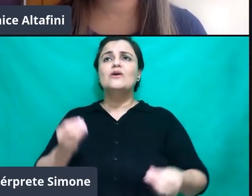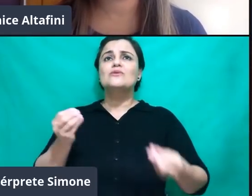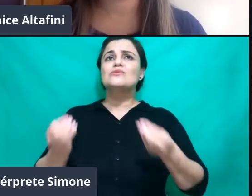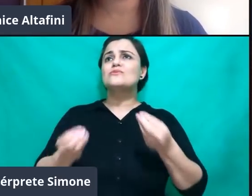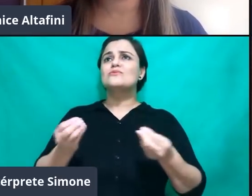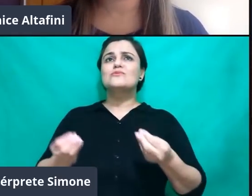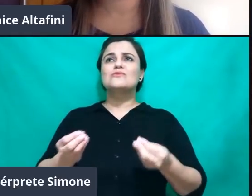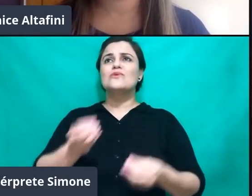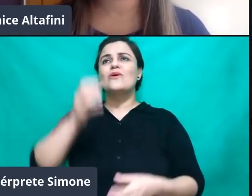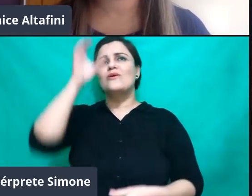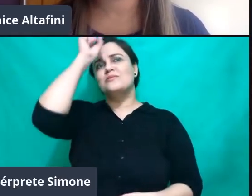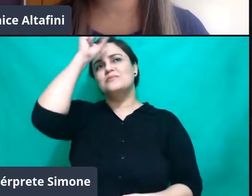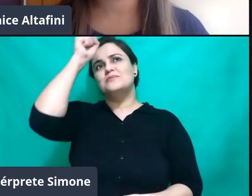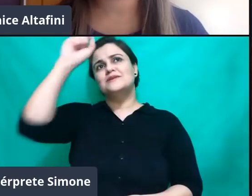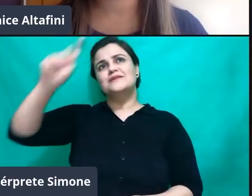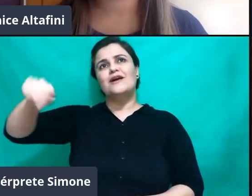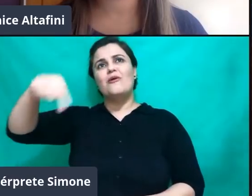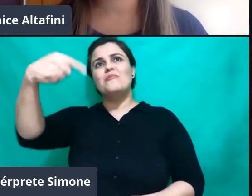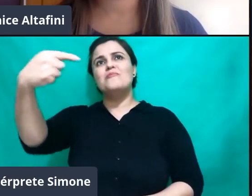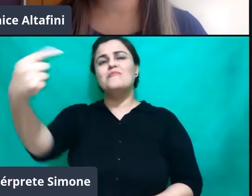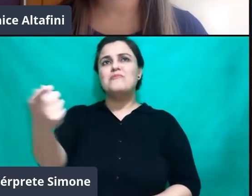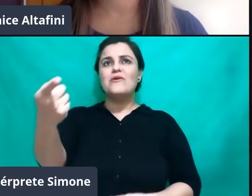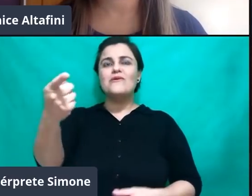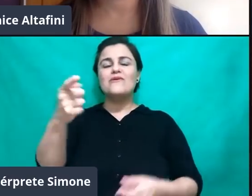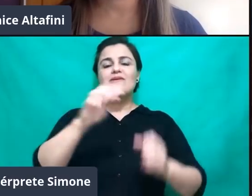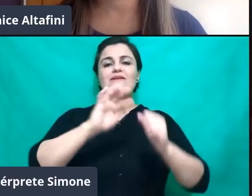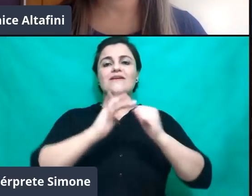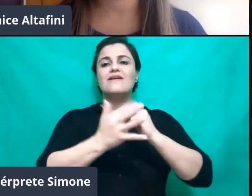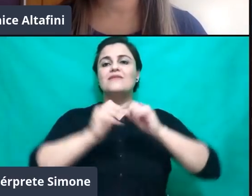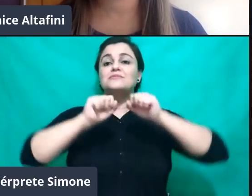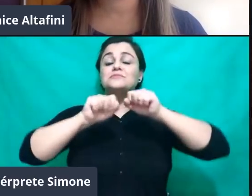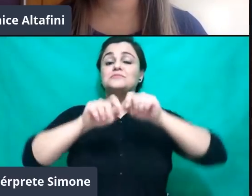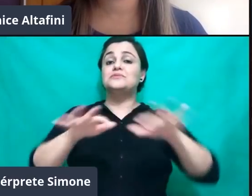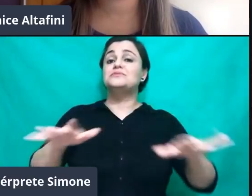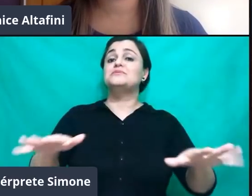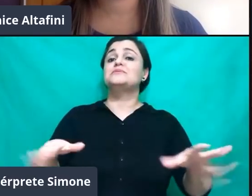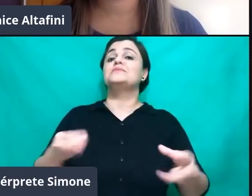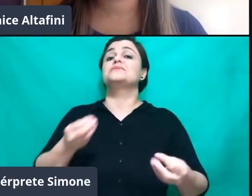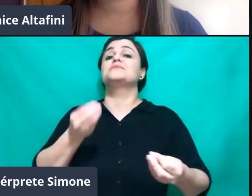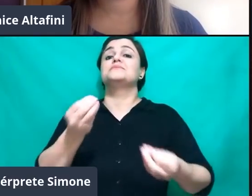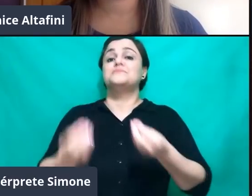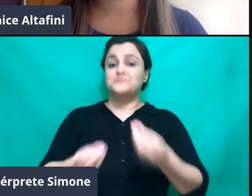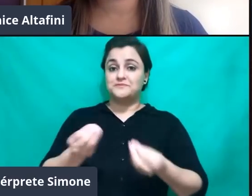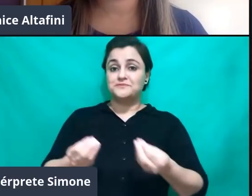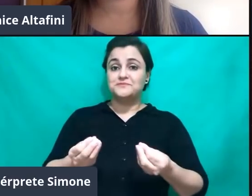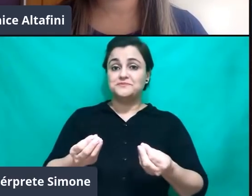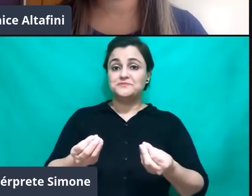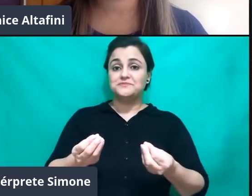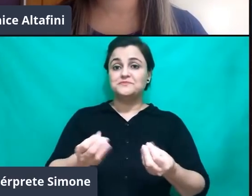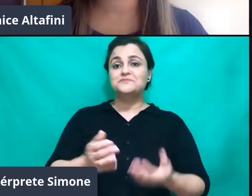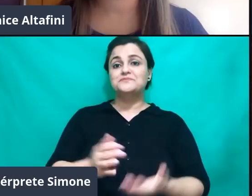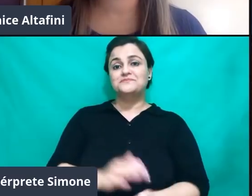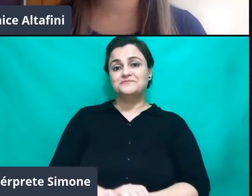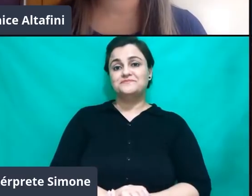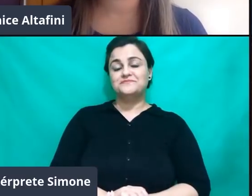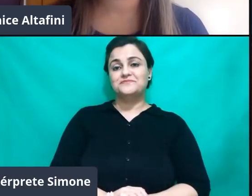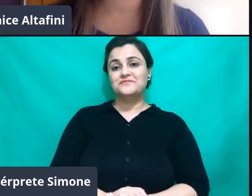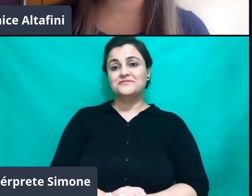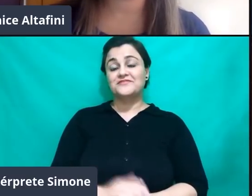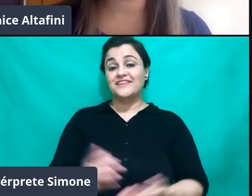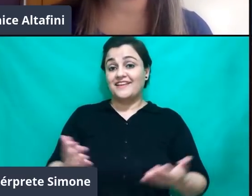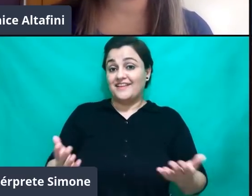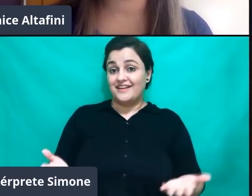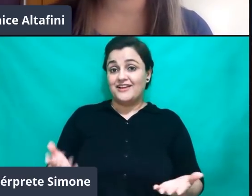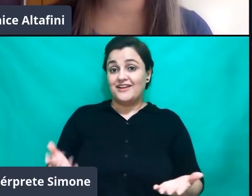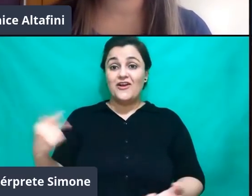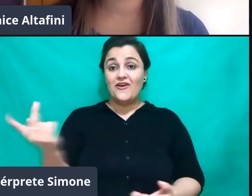acho realmente da inovação, da reconstrução. Olha nós aqui conversando ao vivo e a cores, né?